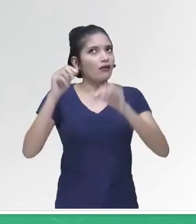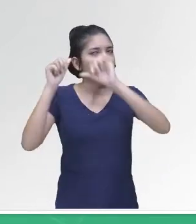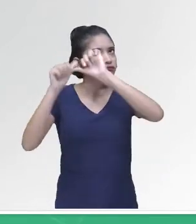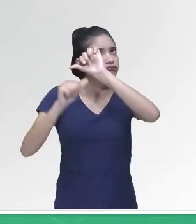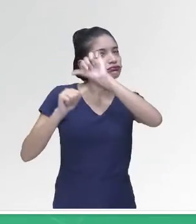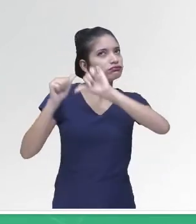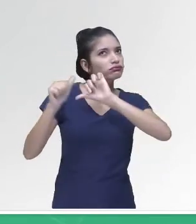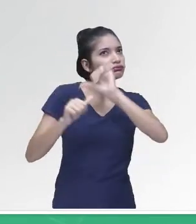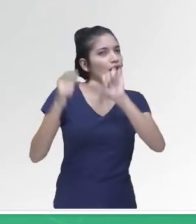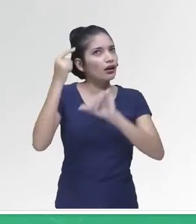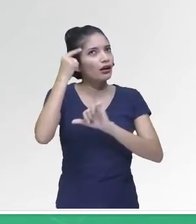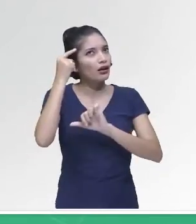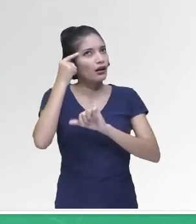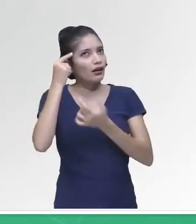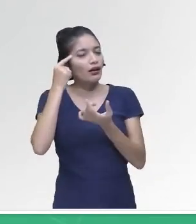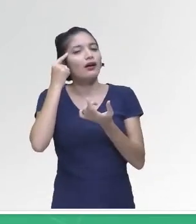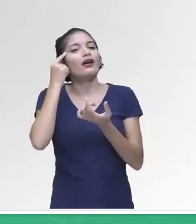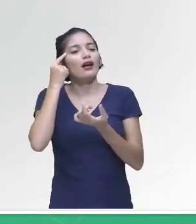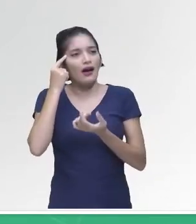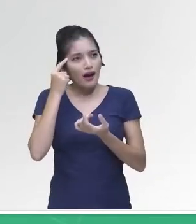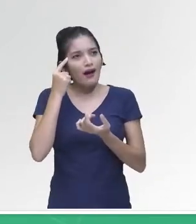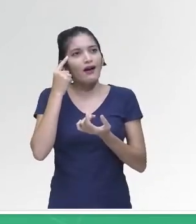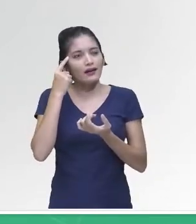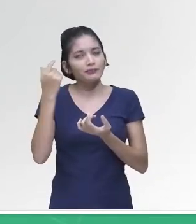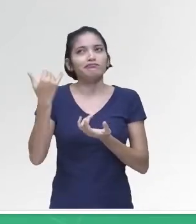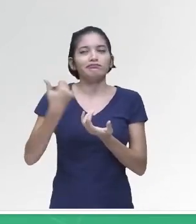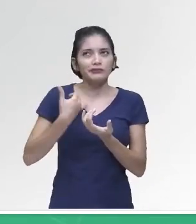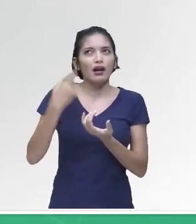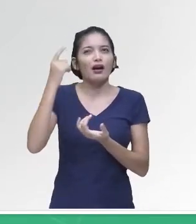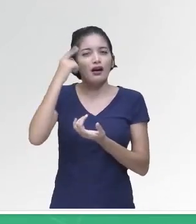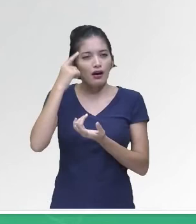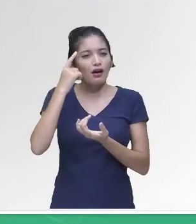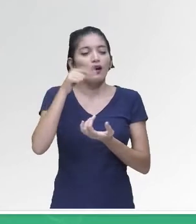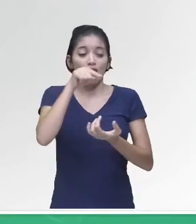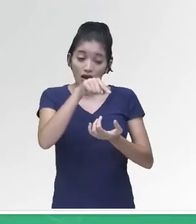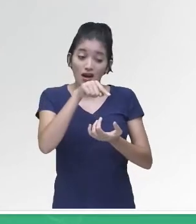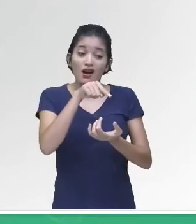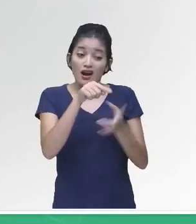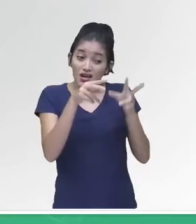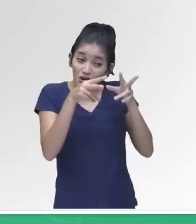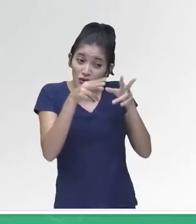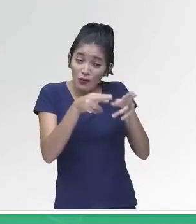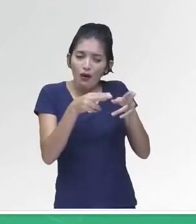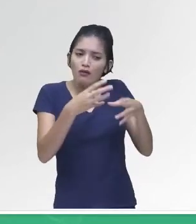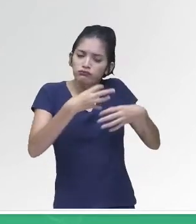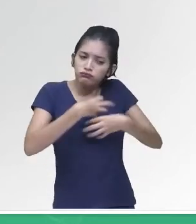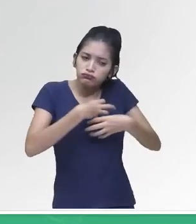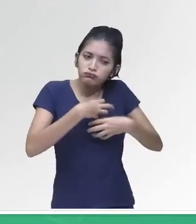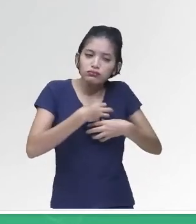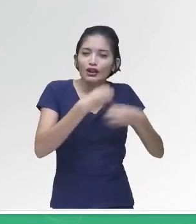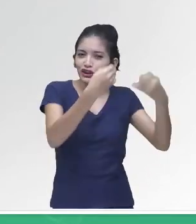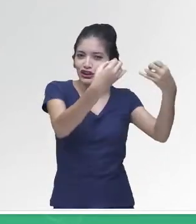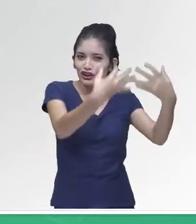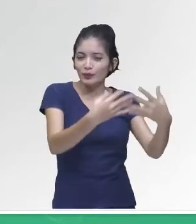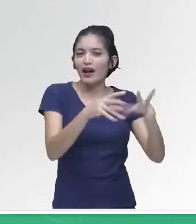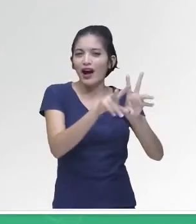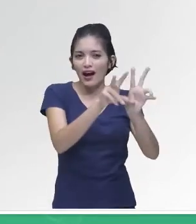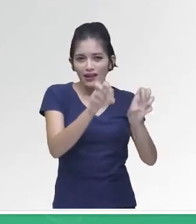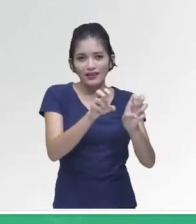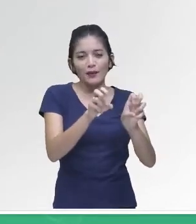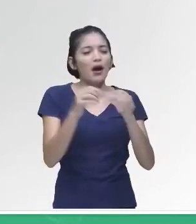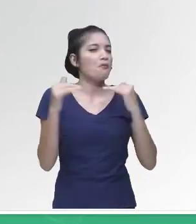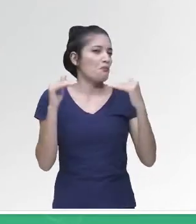a virar a chavinha e dizer, realmente, o seu modo de pensar, a sua maneira de se posicionar sobre esse assunto